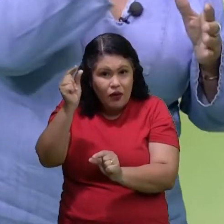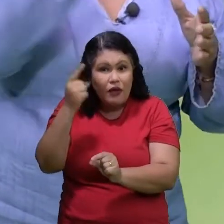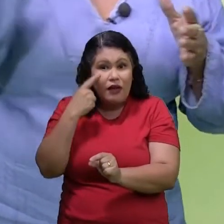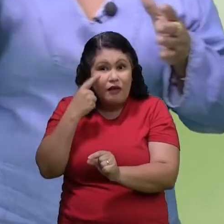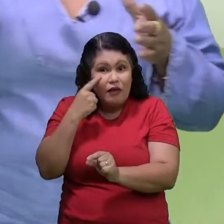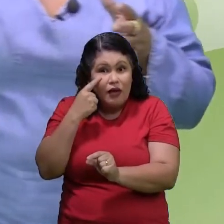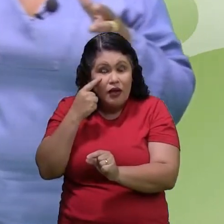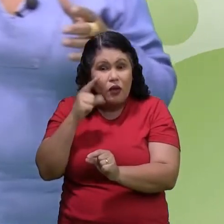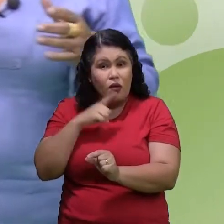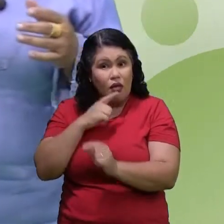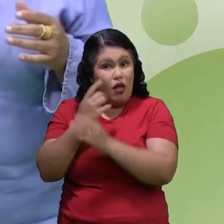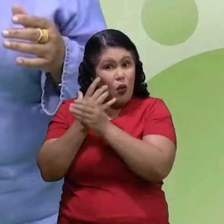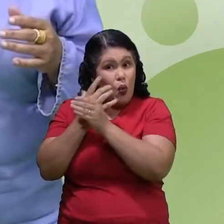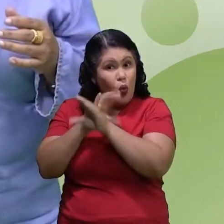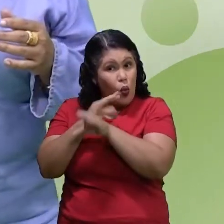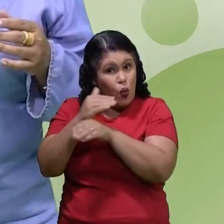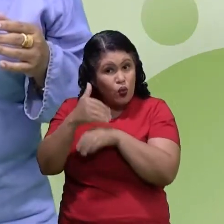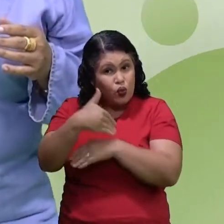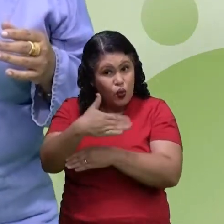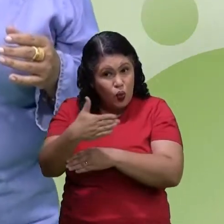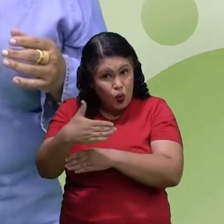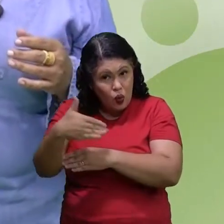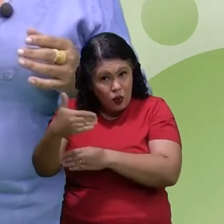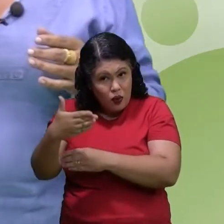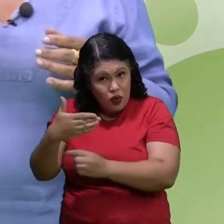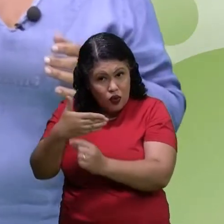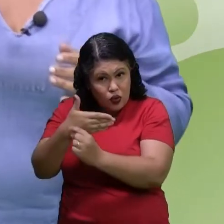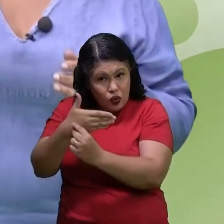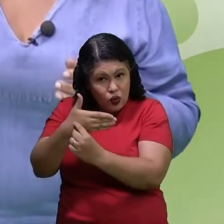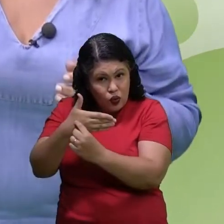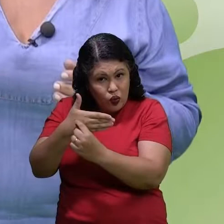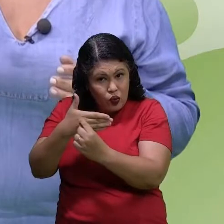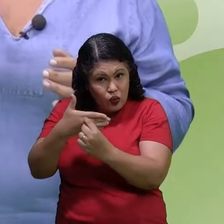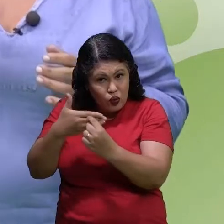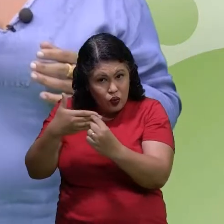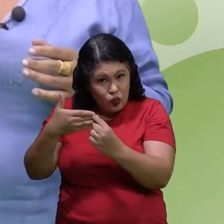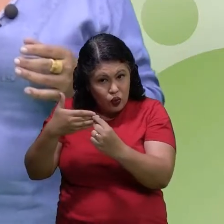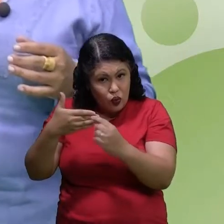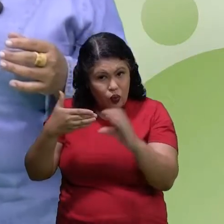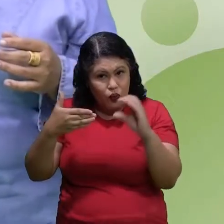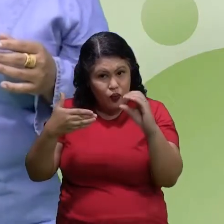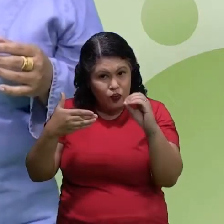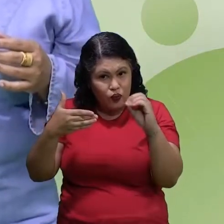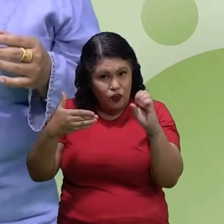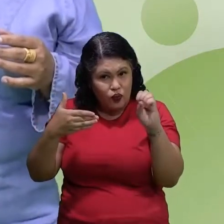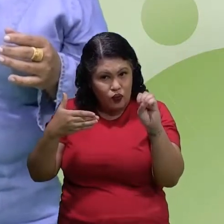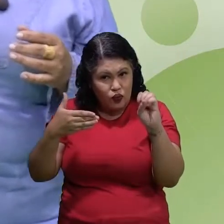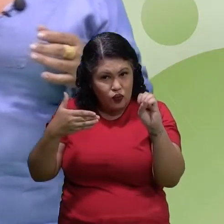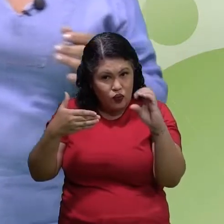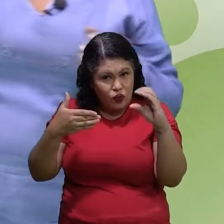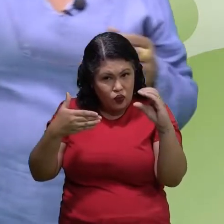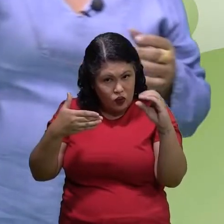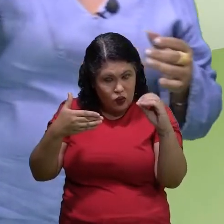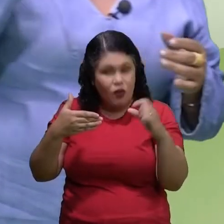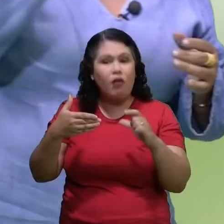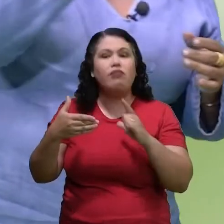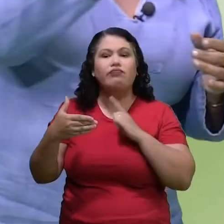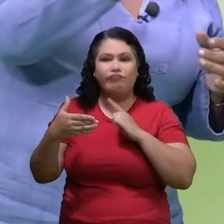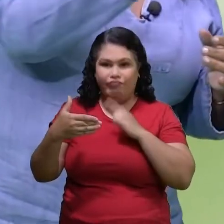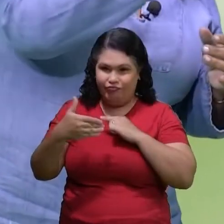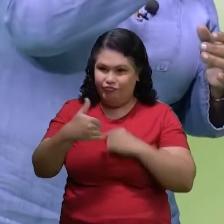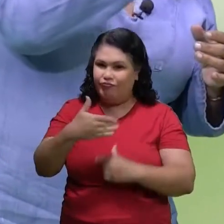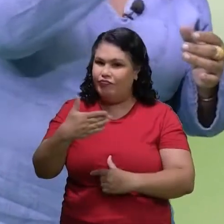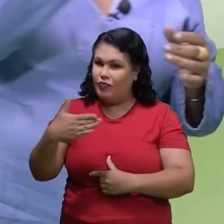espinhal que a gente chama. Isso aqui é considerado uma estrutura de um animal vertebrado. Você vê